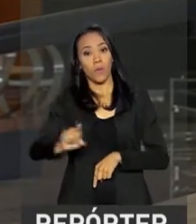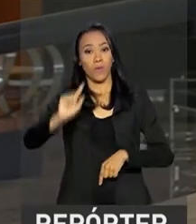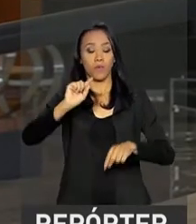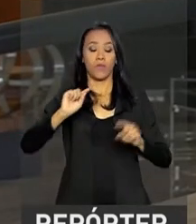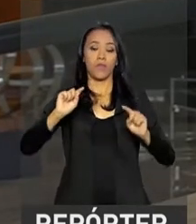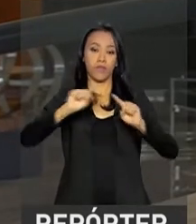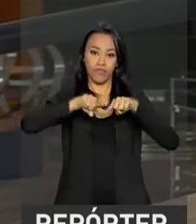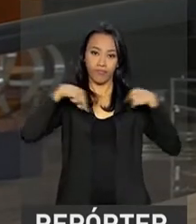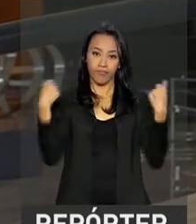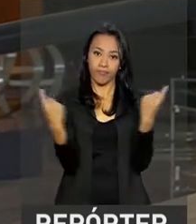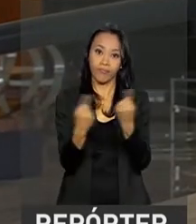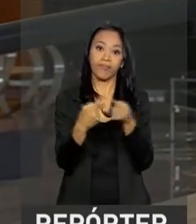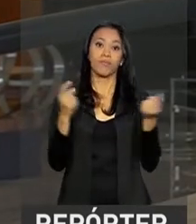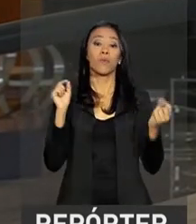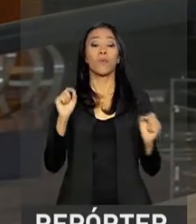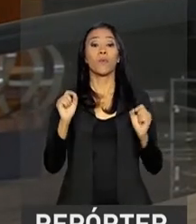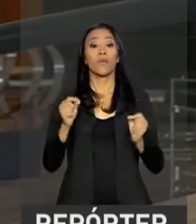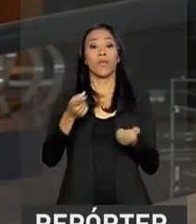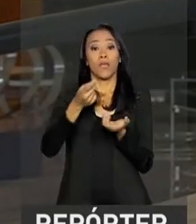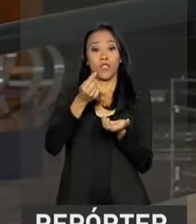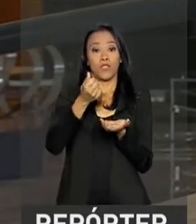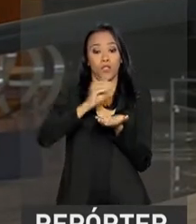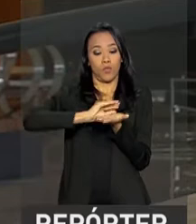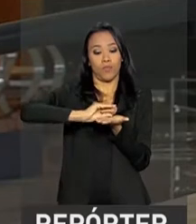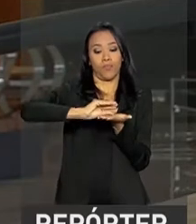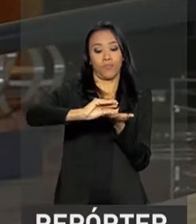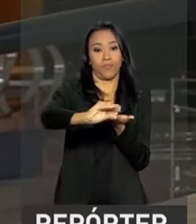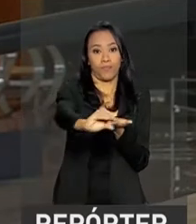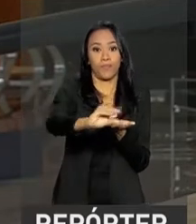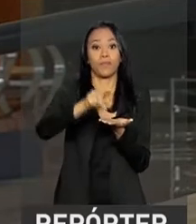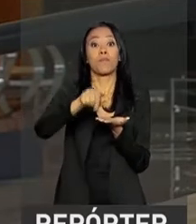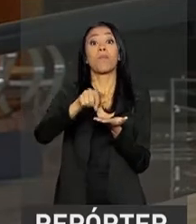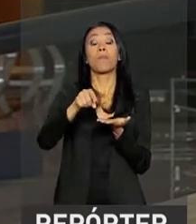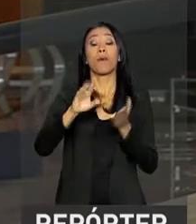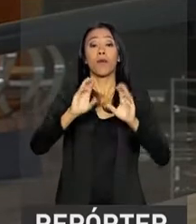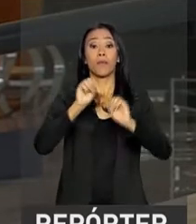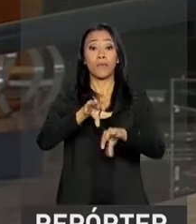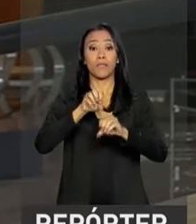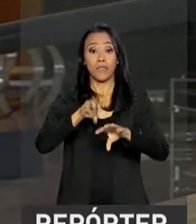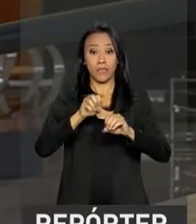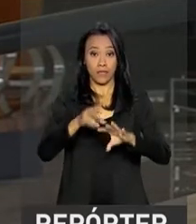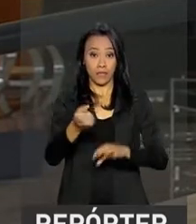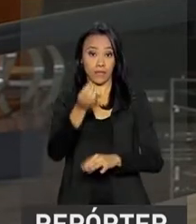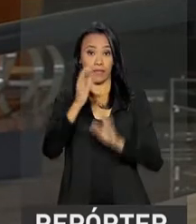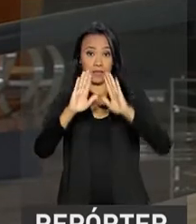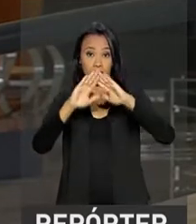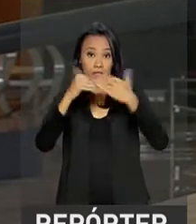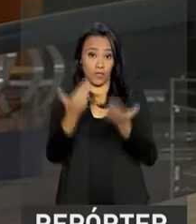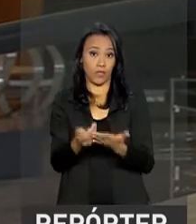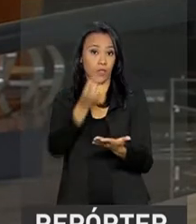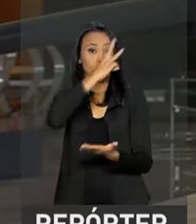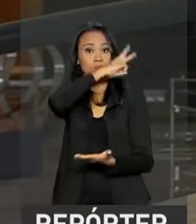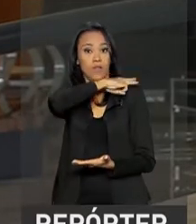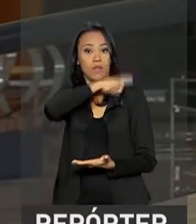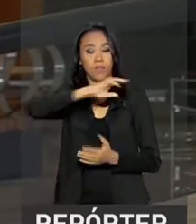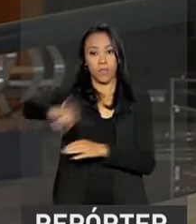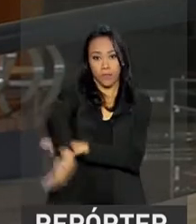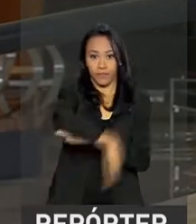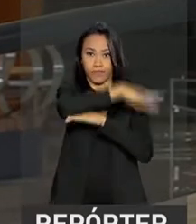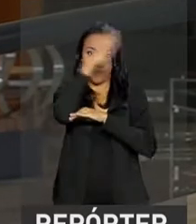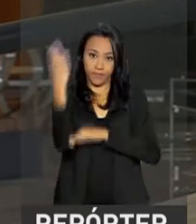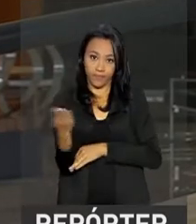liberação de recursos para o ensino médio de tempo integral essa cerimônia será que no salão leste do palácio do